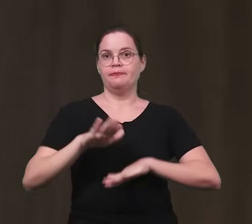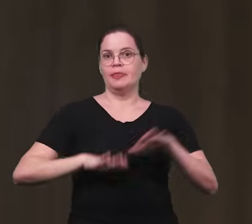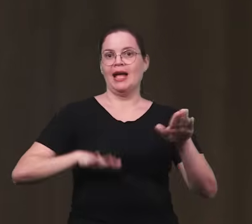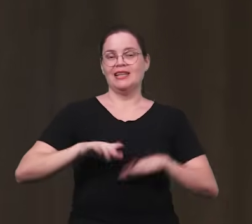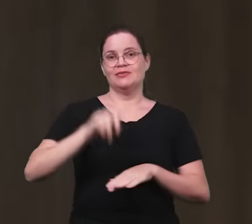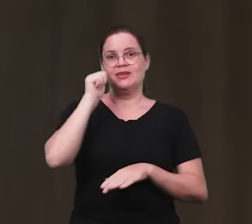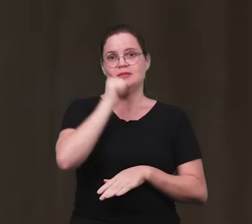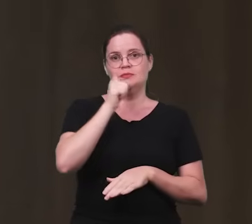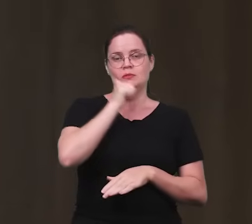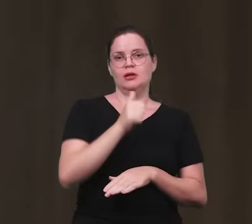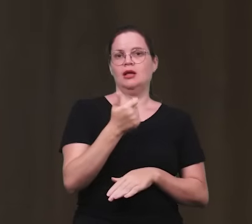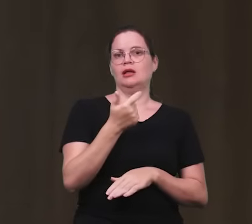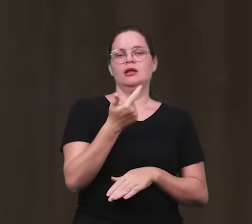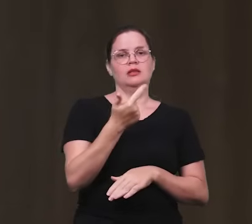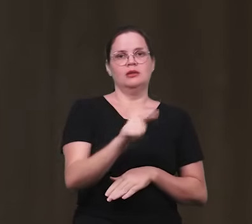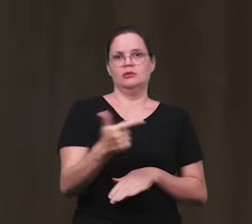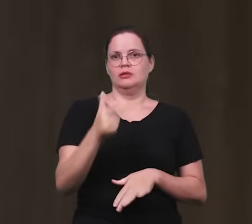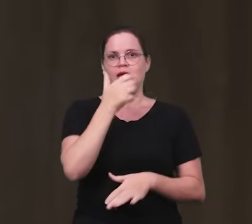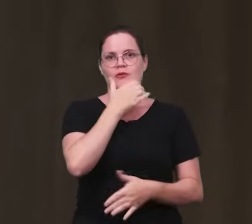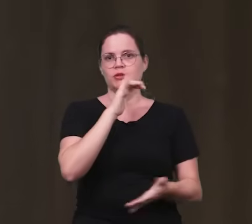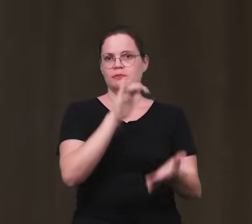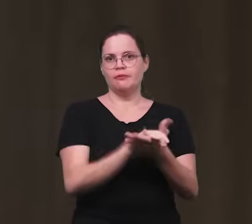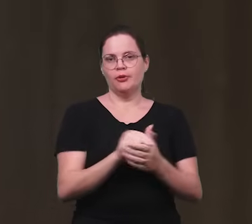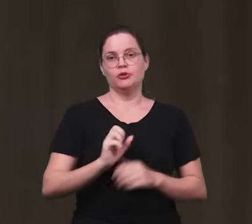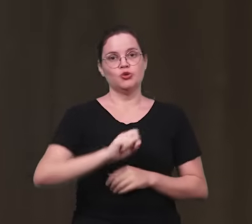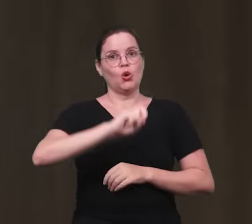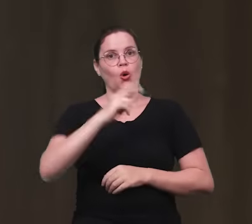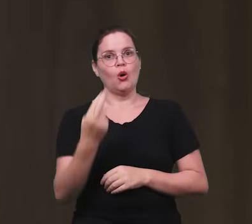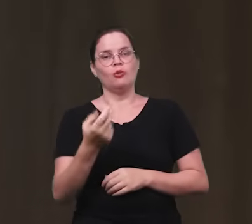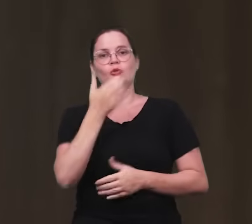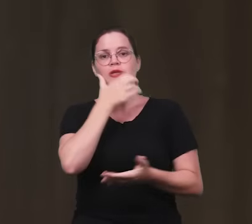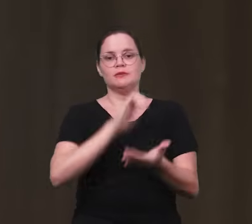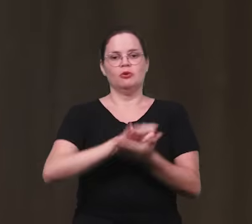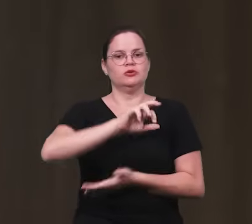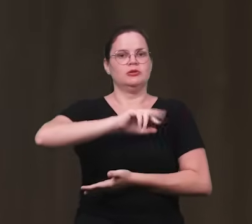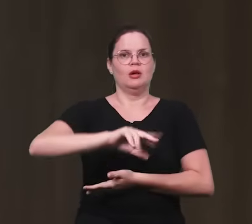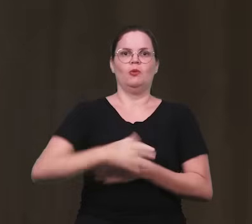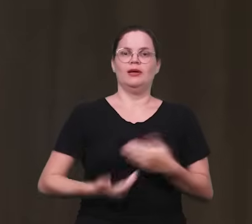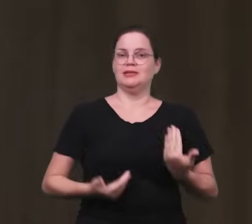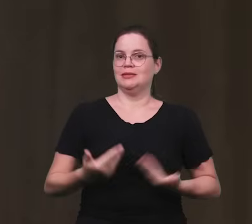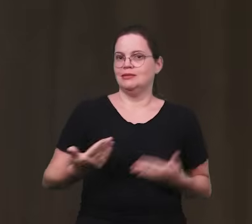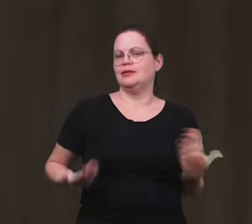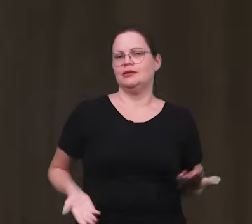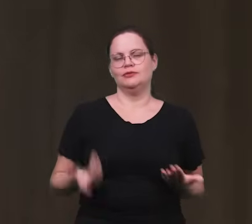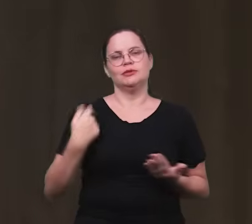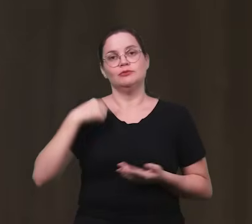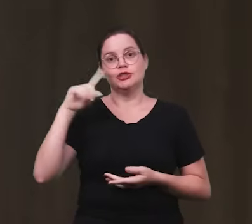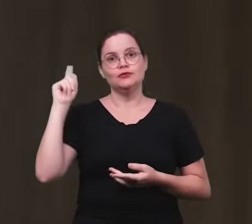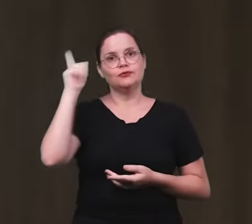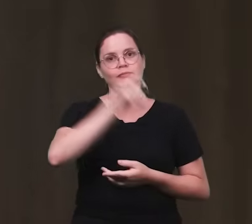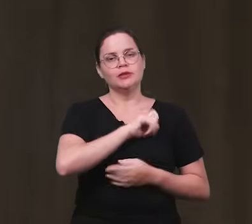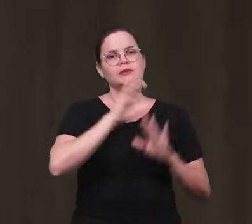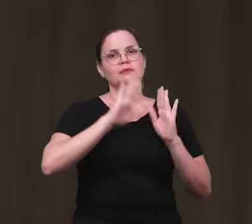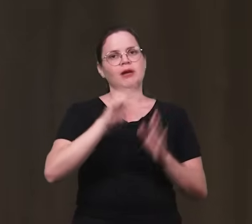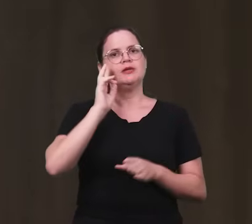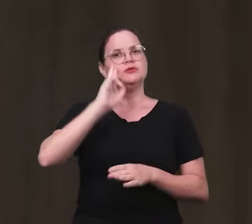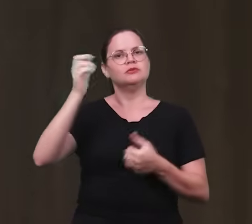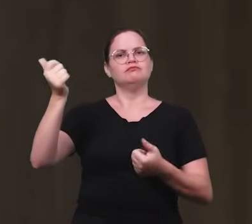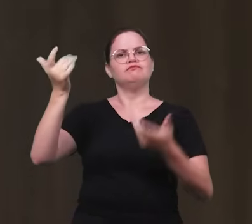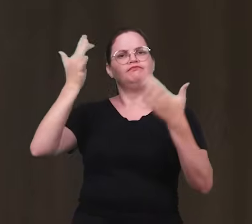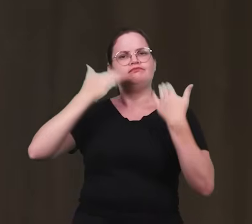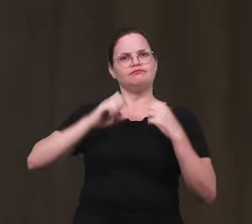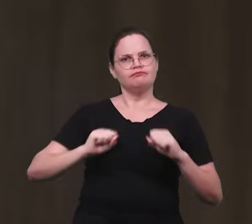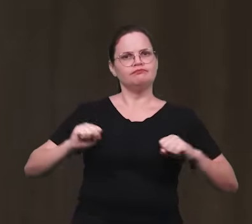marido cristão. Então, são muitas batalhas, mas o Senhor nos reveste de força para vencer. Mas é força